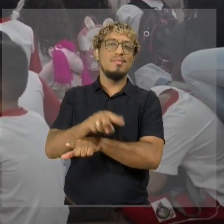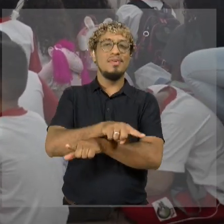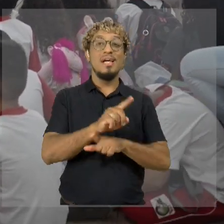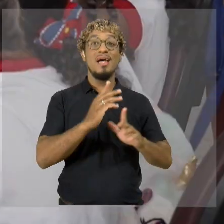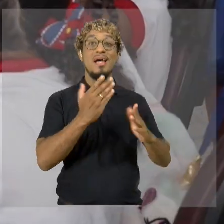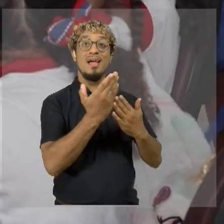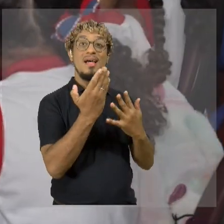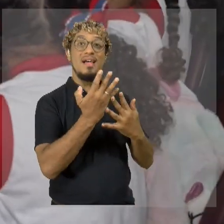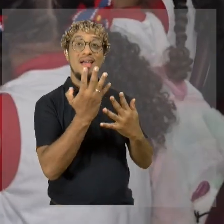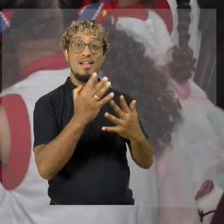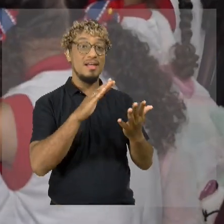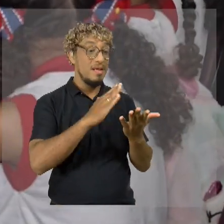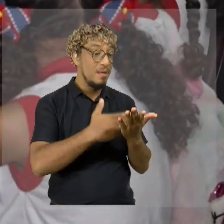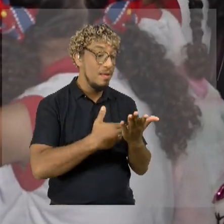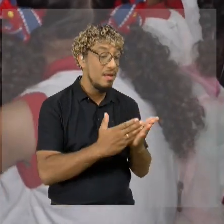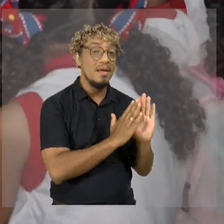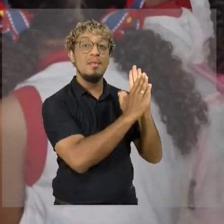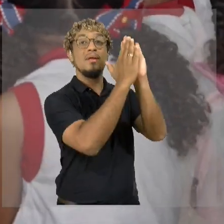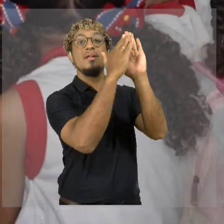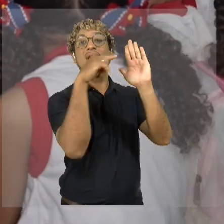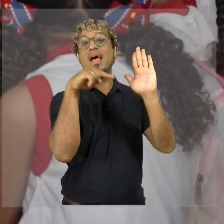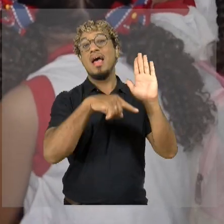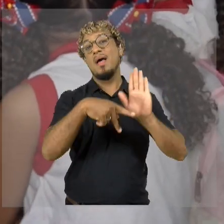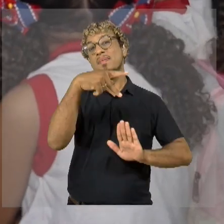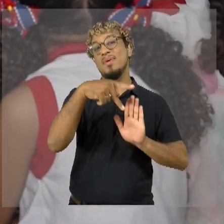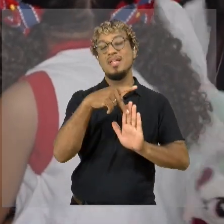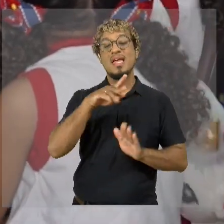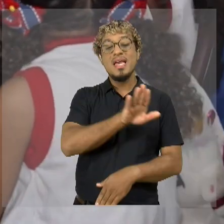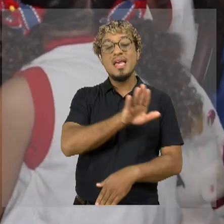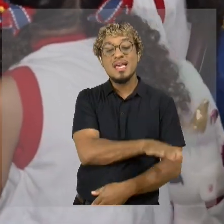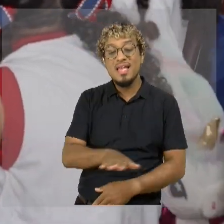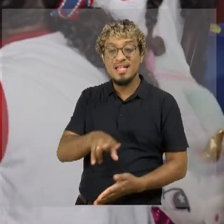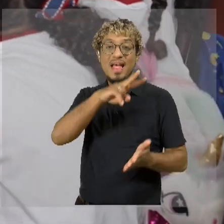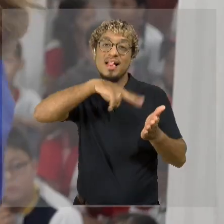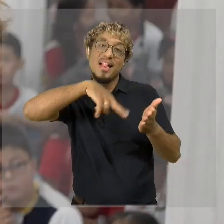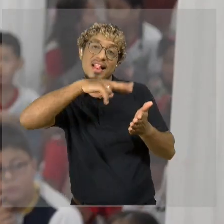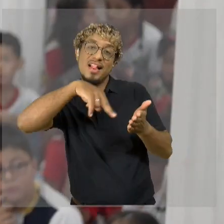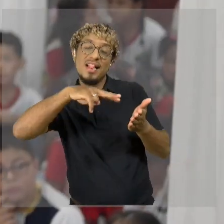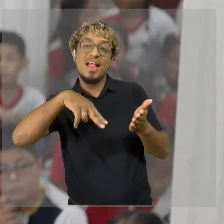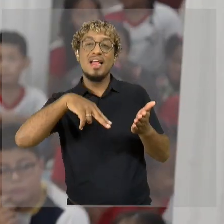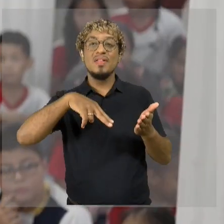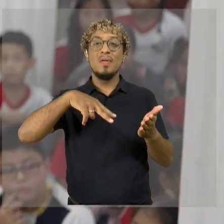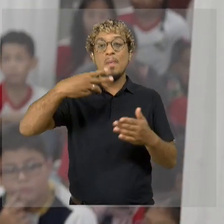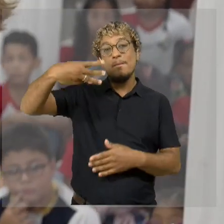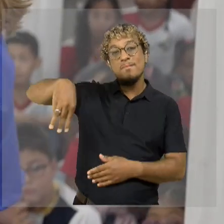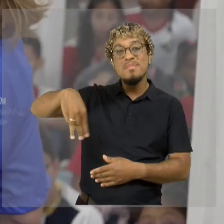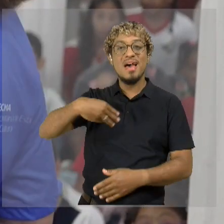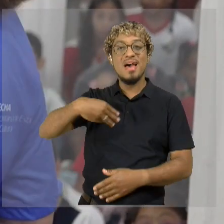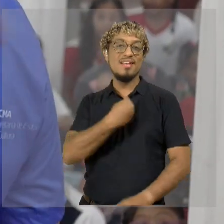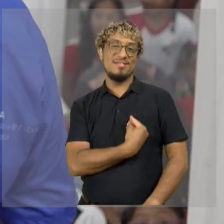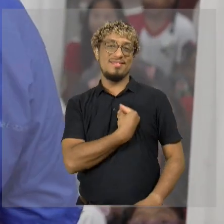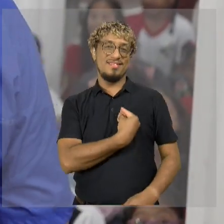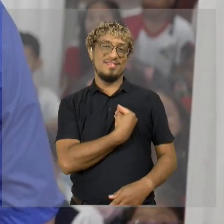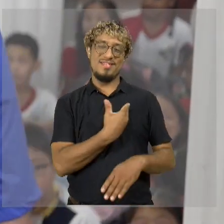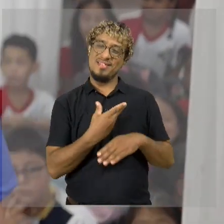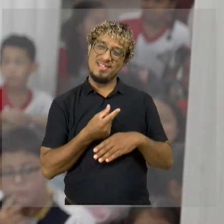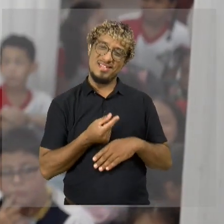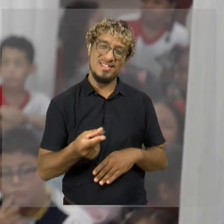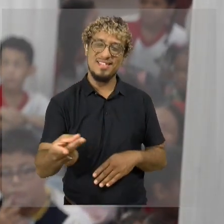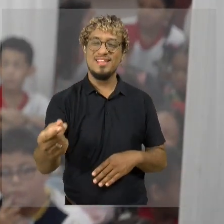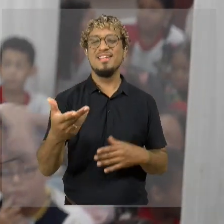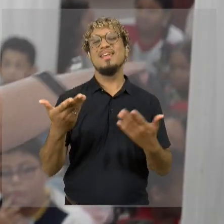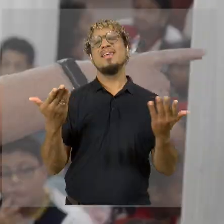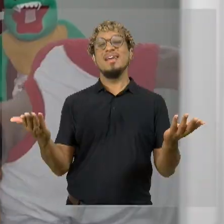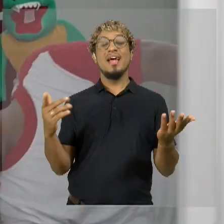é que dessa vez elas participaram do projeto criança lendo Maranhão vivendo realizado pela biblioteca pública Benedito